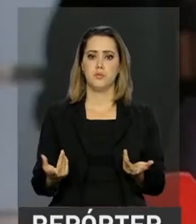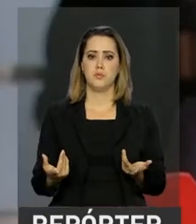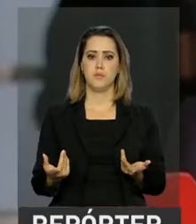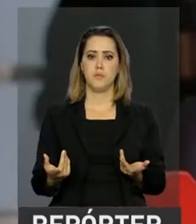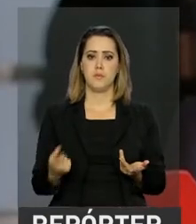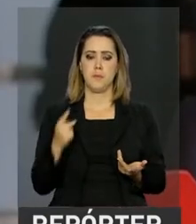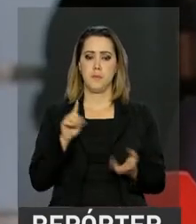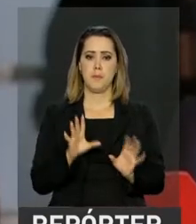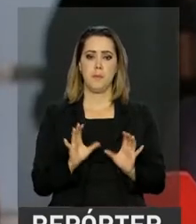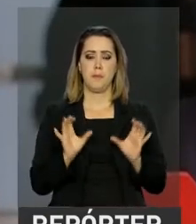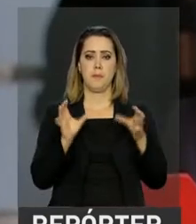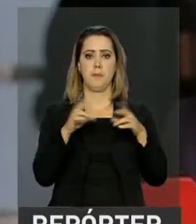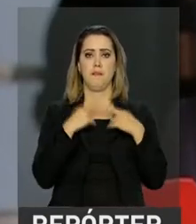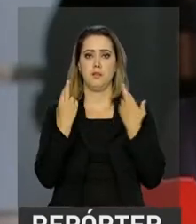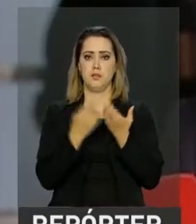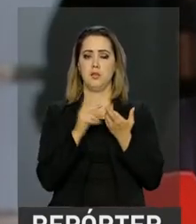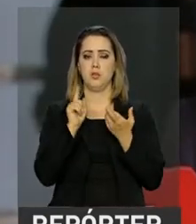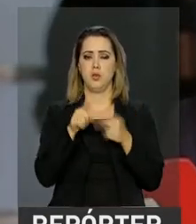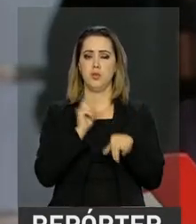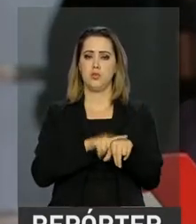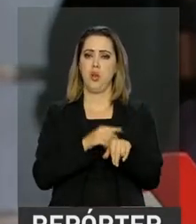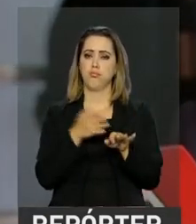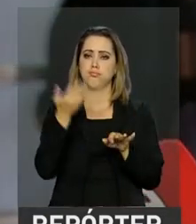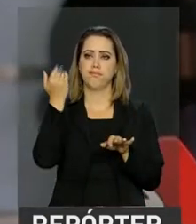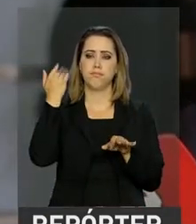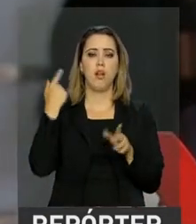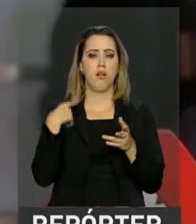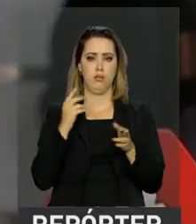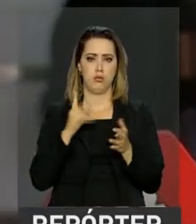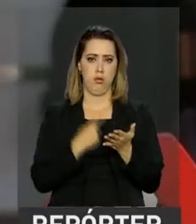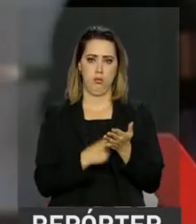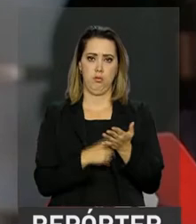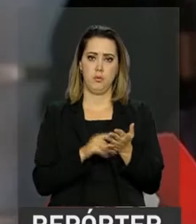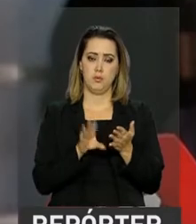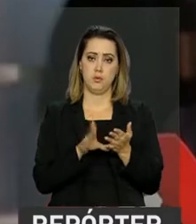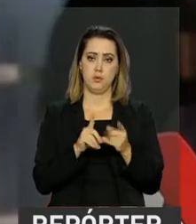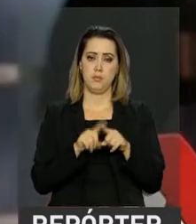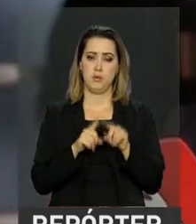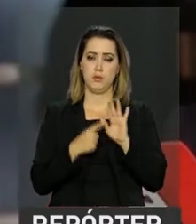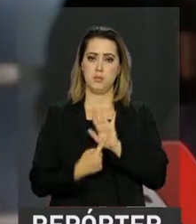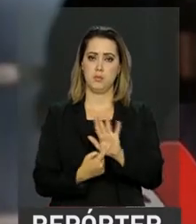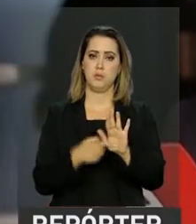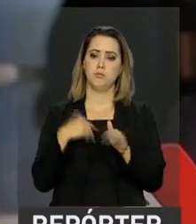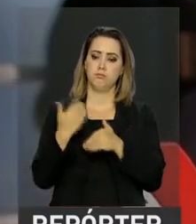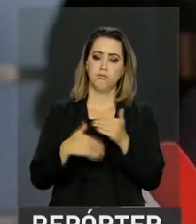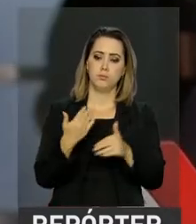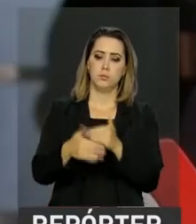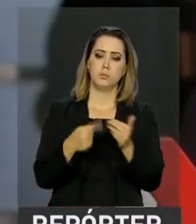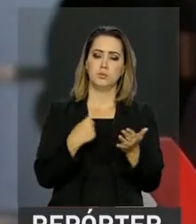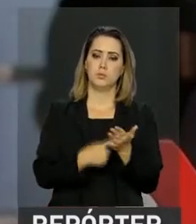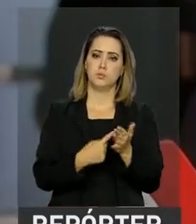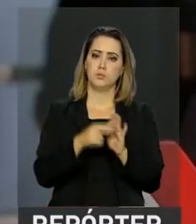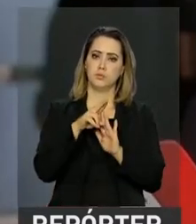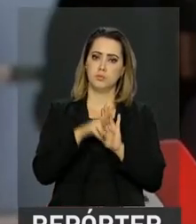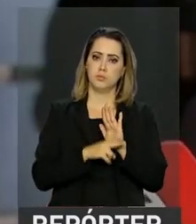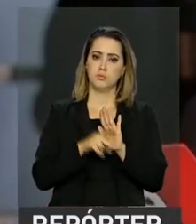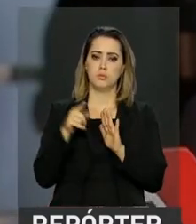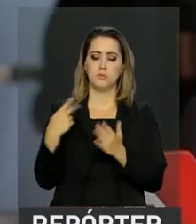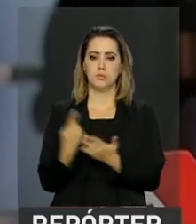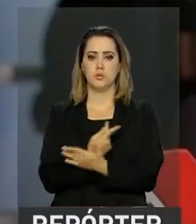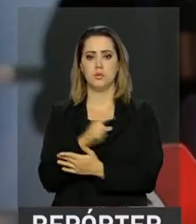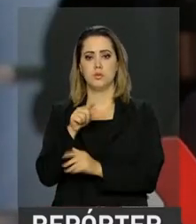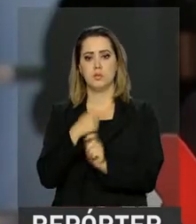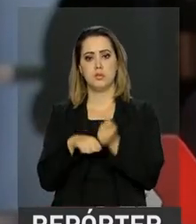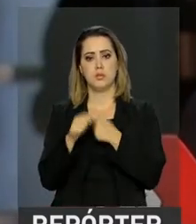esta conferência já está programada há um tempo, mas mostra que essa trajetória toda de reformas que tem havido na